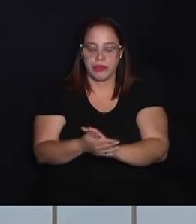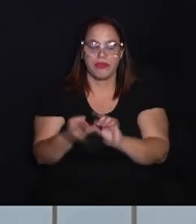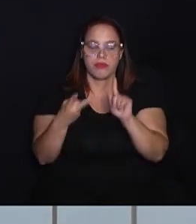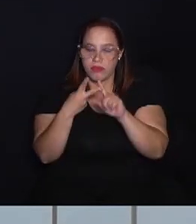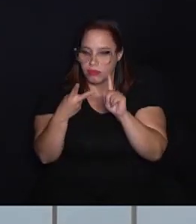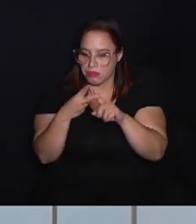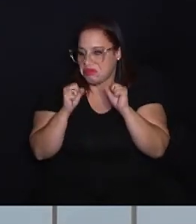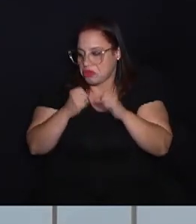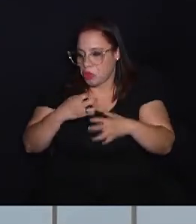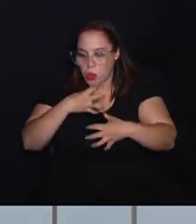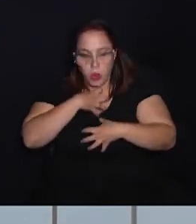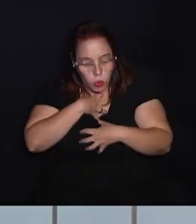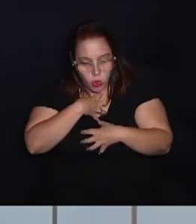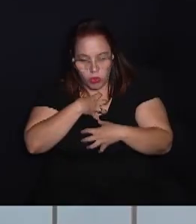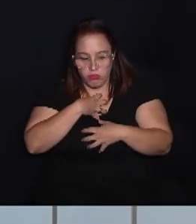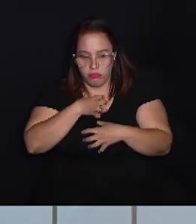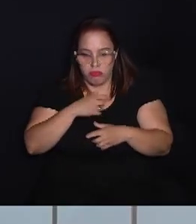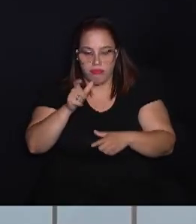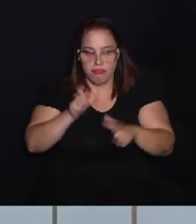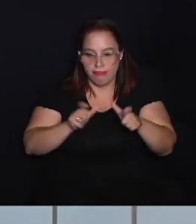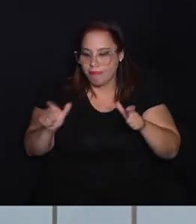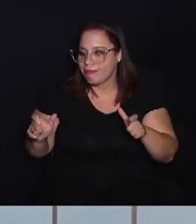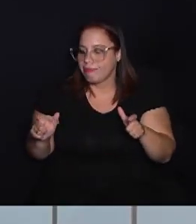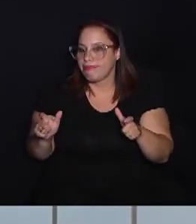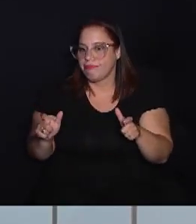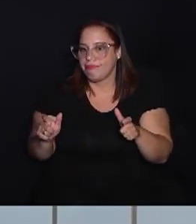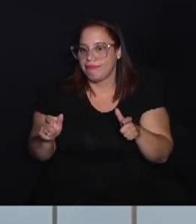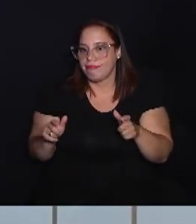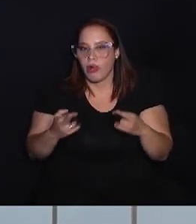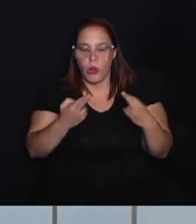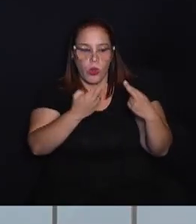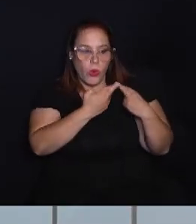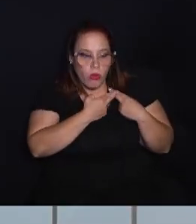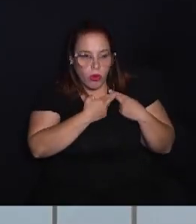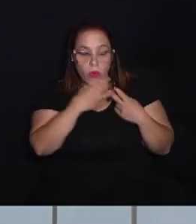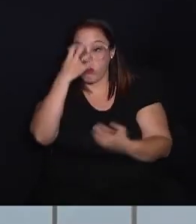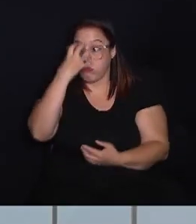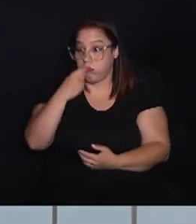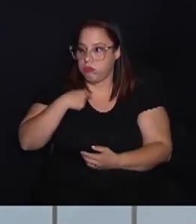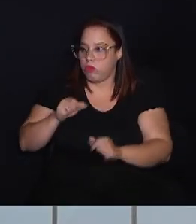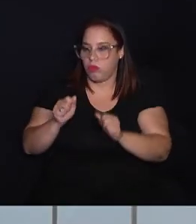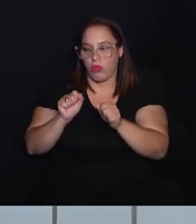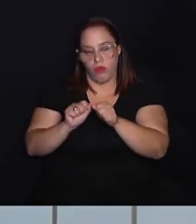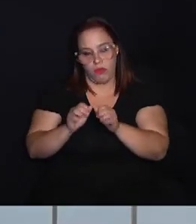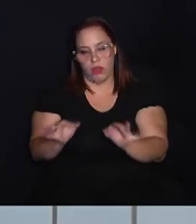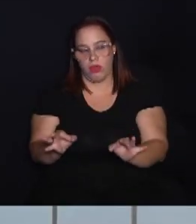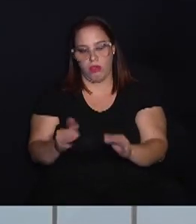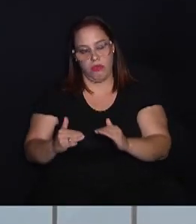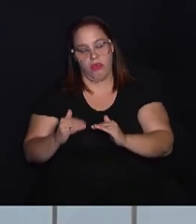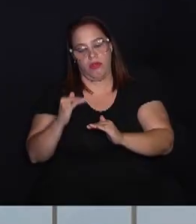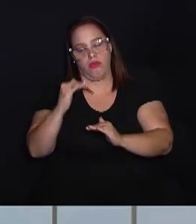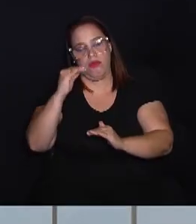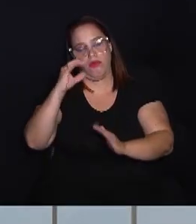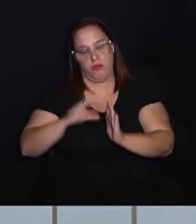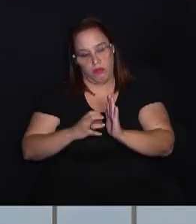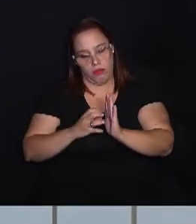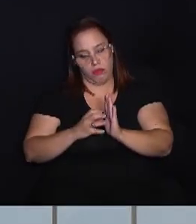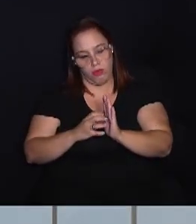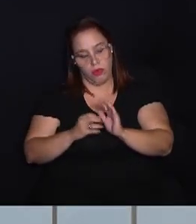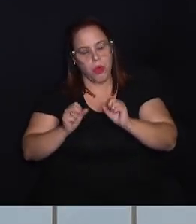vereador ao longo desse tempo. Eu pude, nas eleições, caminhar por praticamente todas as regiões de Campinas, conversar com gente de